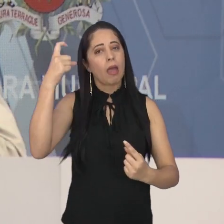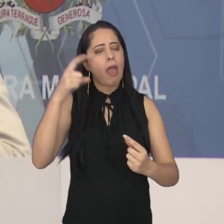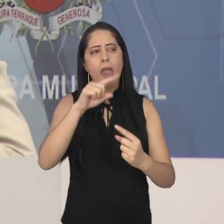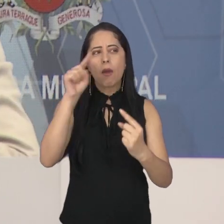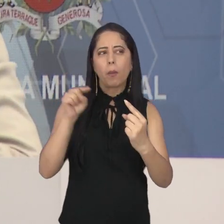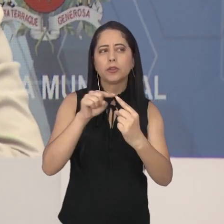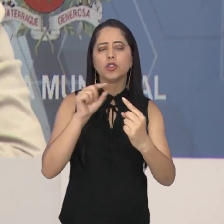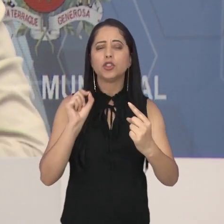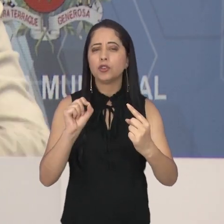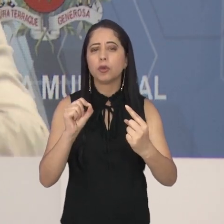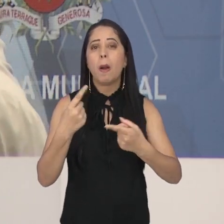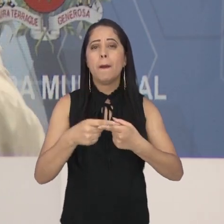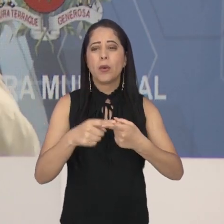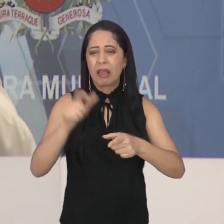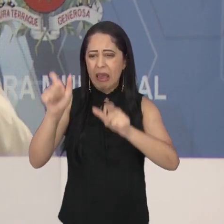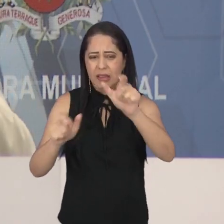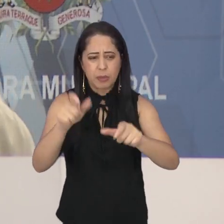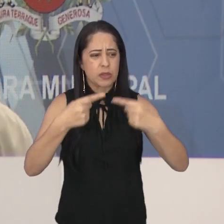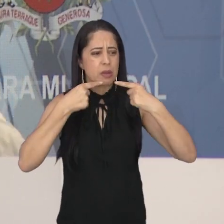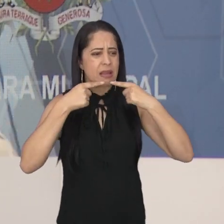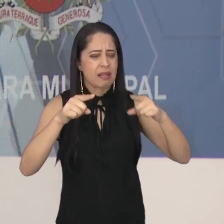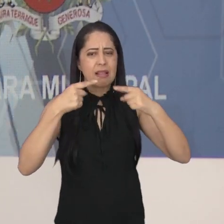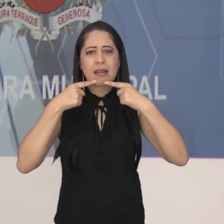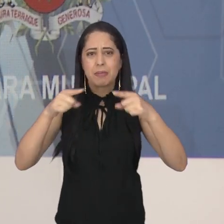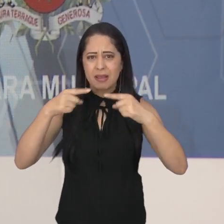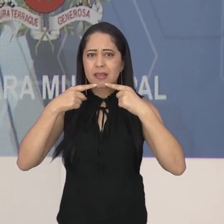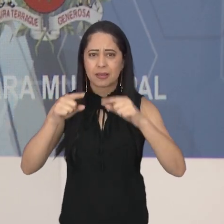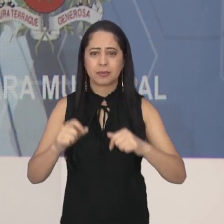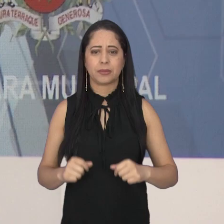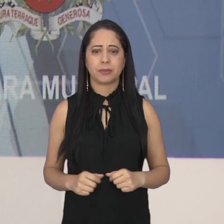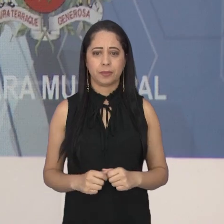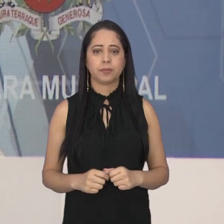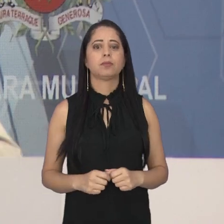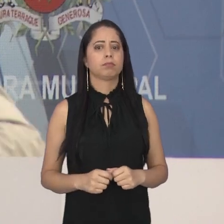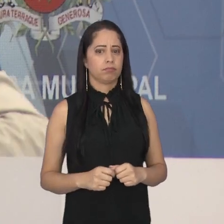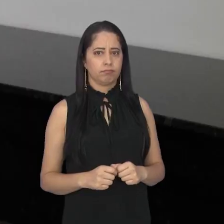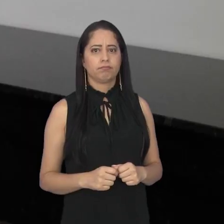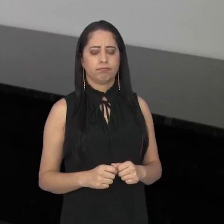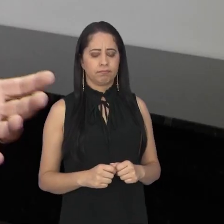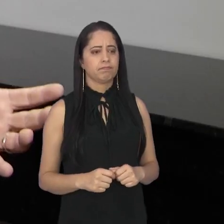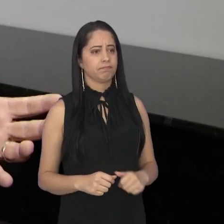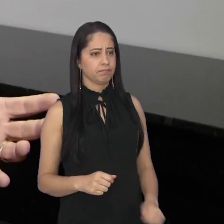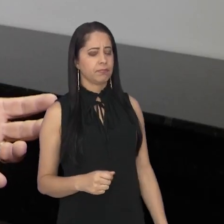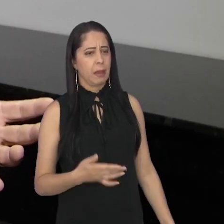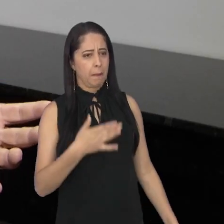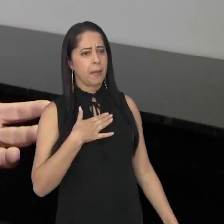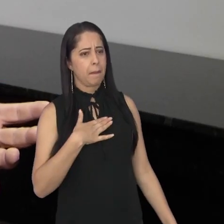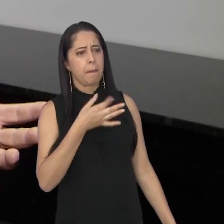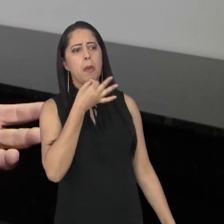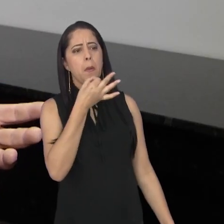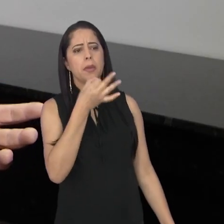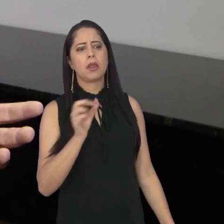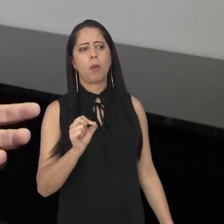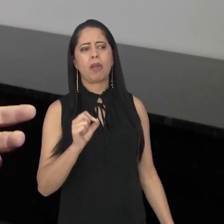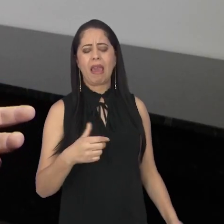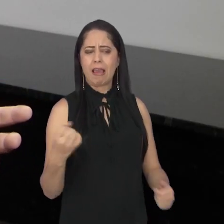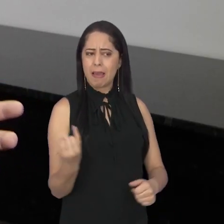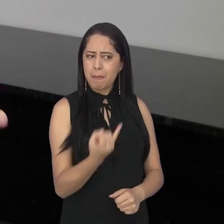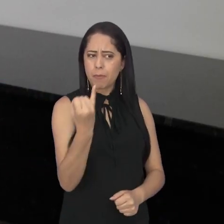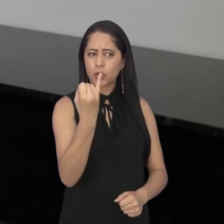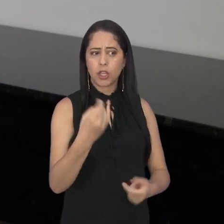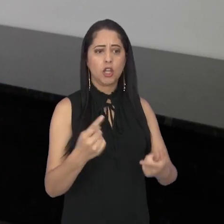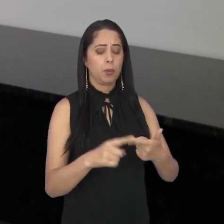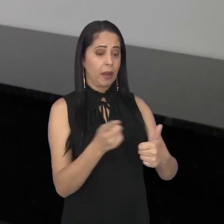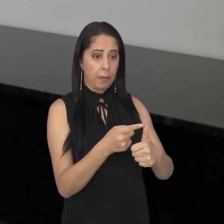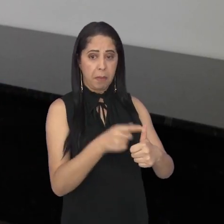do projeto surgiu após o registro de diversas reclamações de munícipes. Bom, para mim, ele é de essencial necessidade,